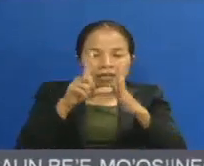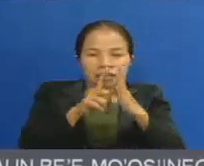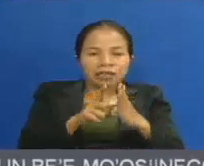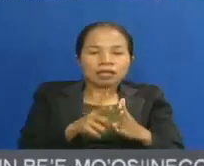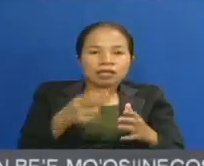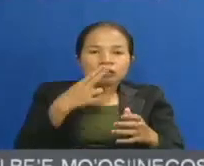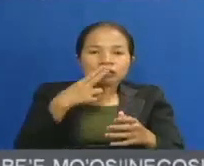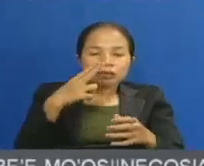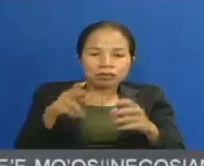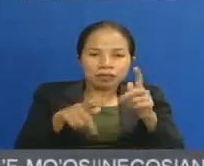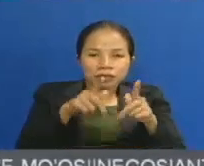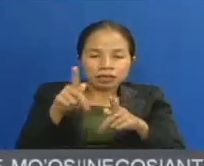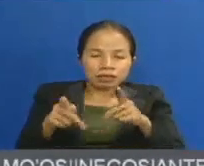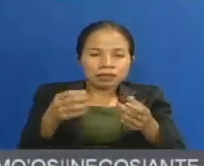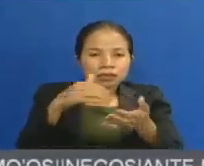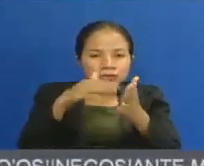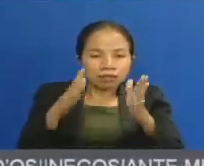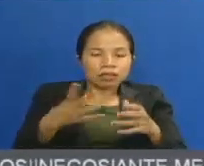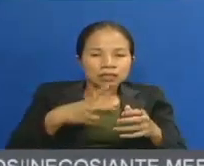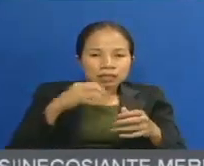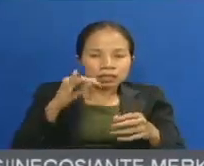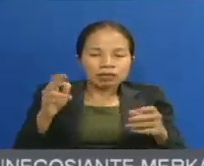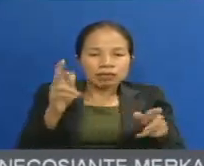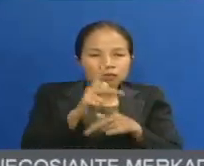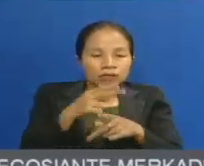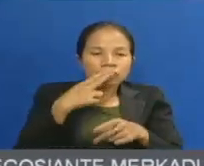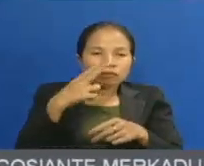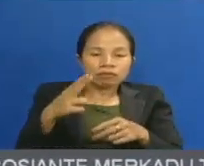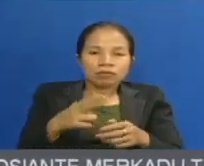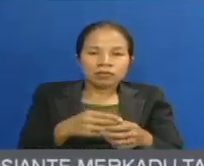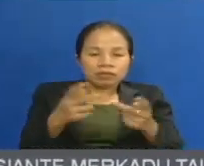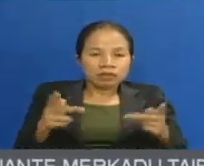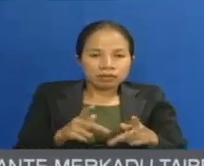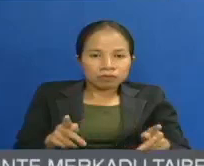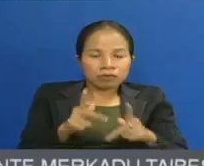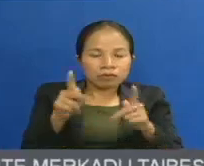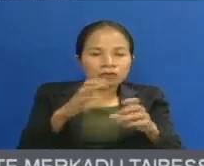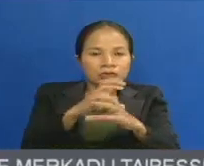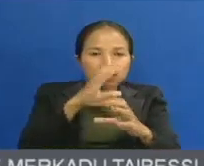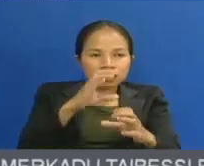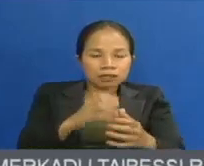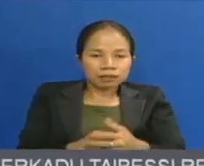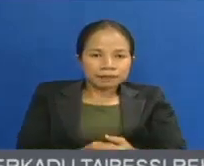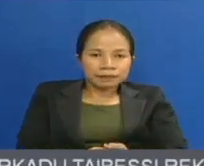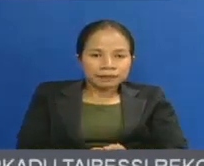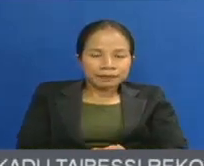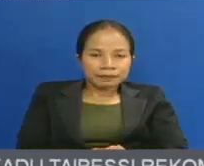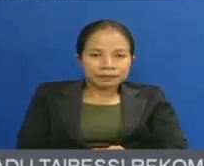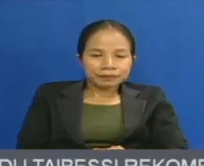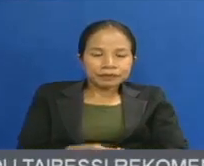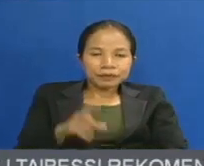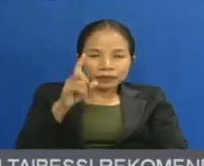para motorista no estudante sira e capital dele, onde evita fuma cigarro e fato em público no carreta laran. Depois ida fale